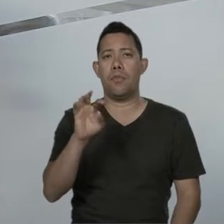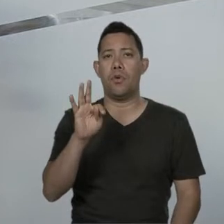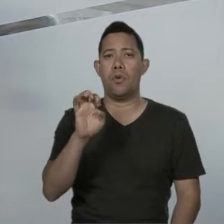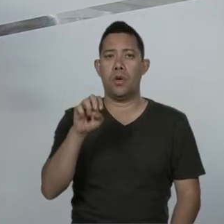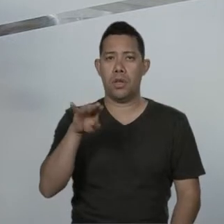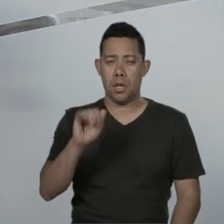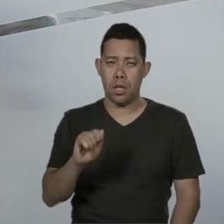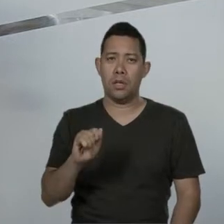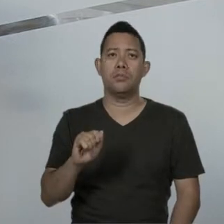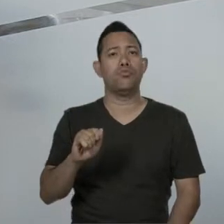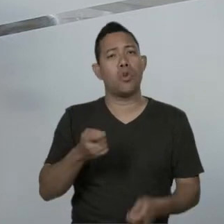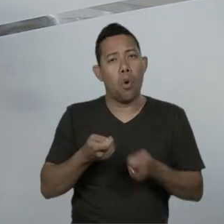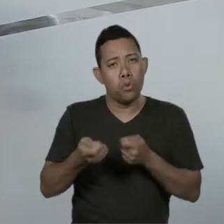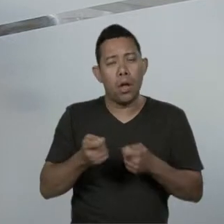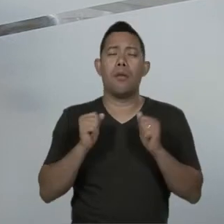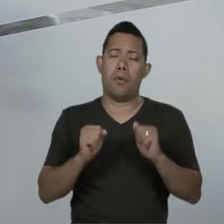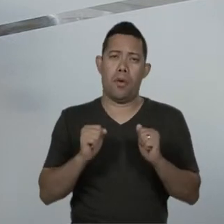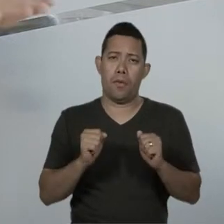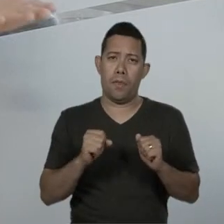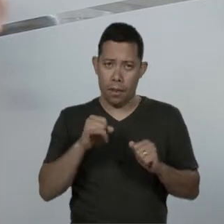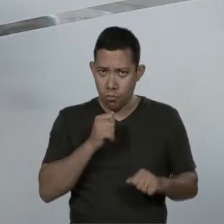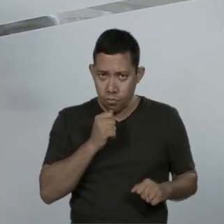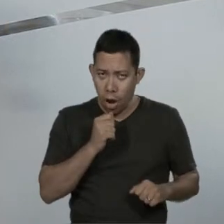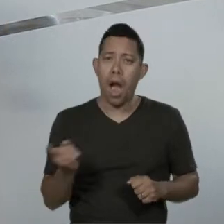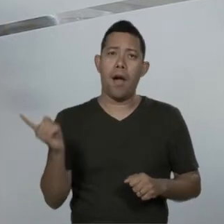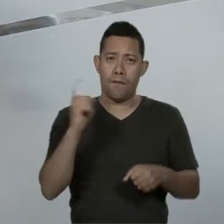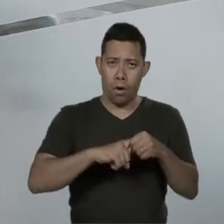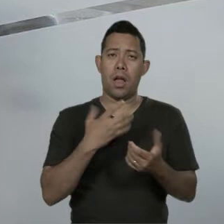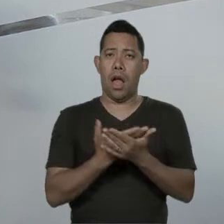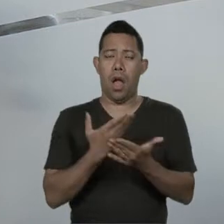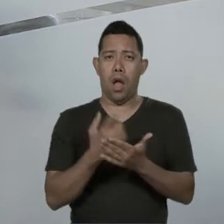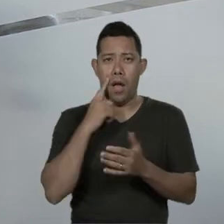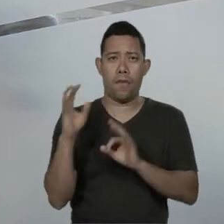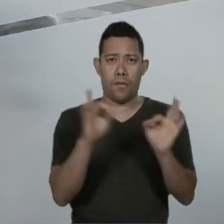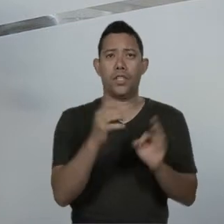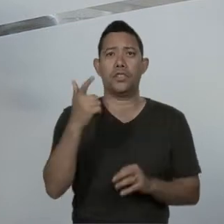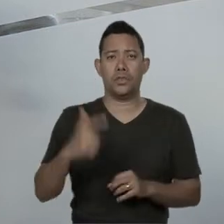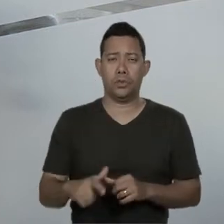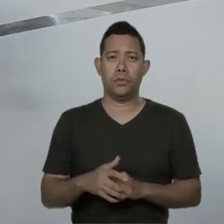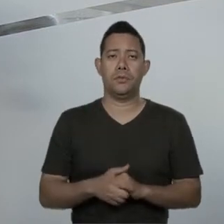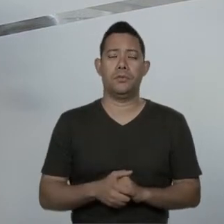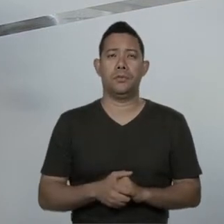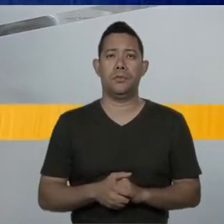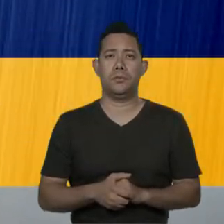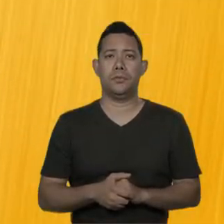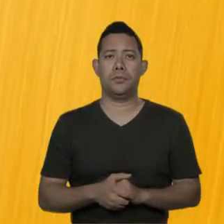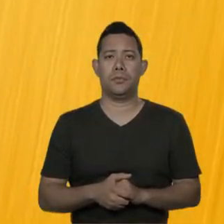seu treino. Caso não tenha feito, sugiro que volte e assista a aula ou utilize a percepção de